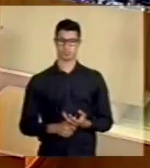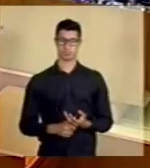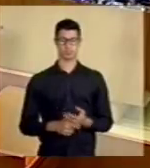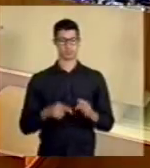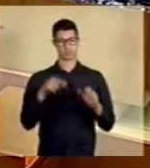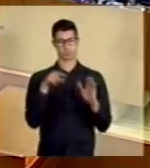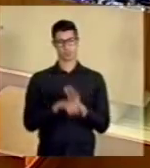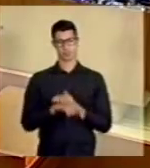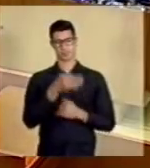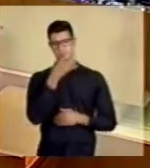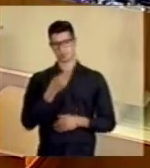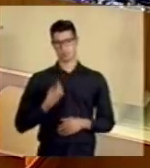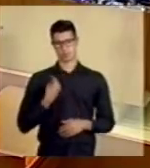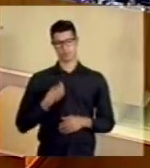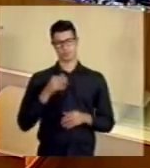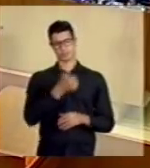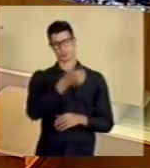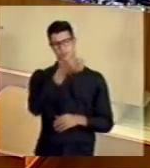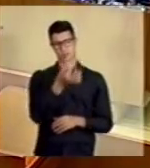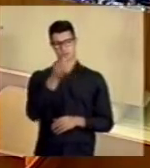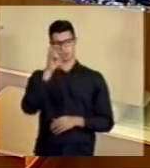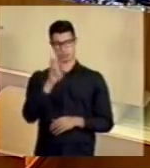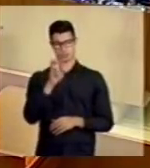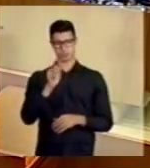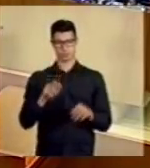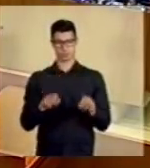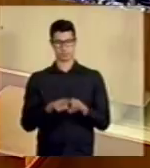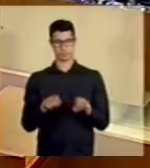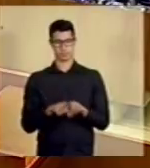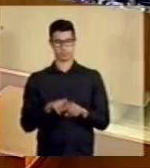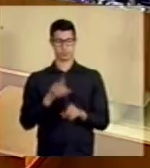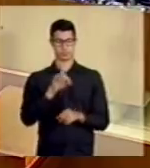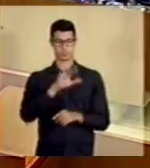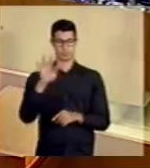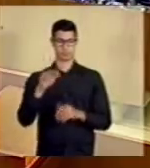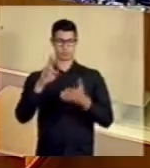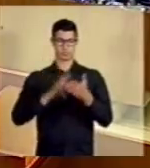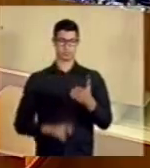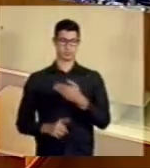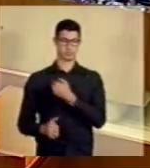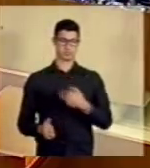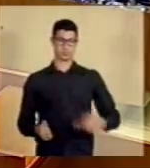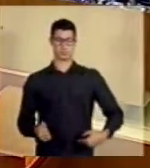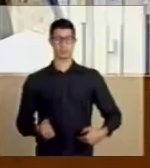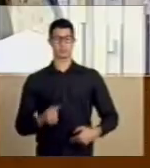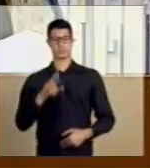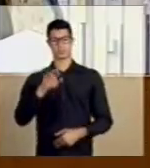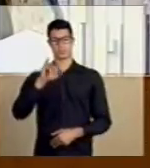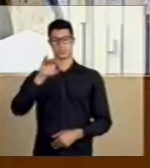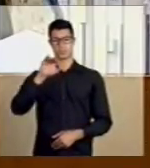Arguição de descumprimento de preceito fundamental 165, procedente do Distrito Federal e relatada pelo ministro Ricardo